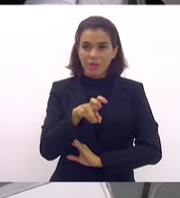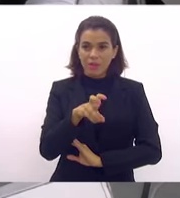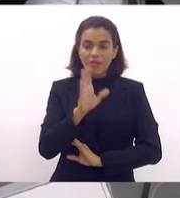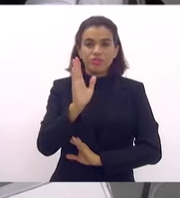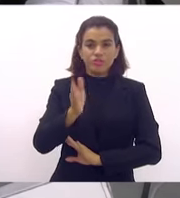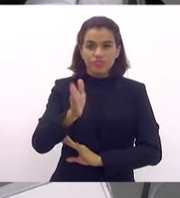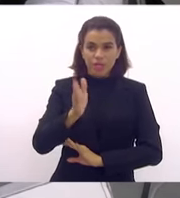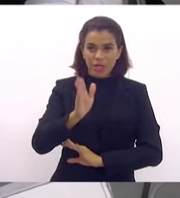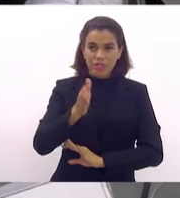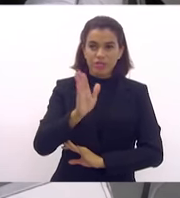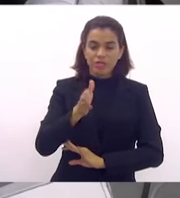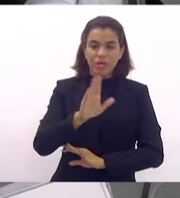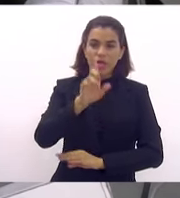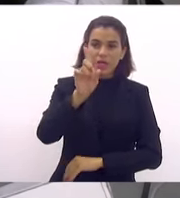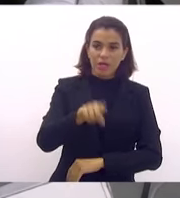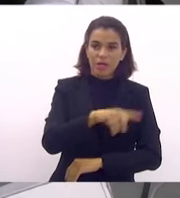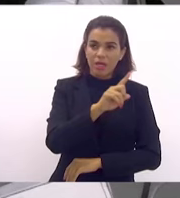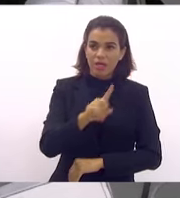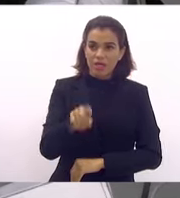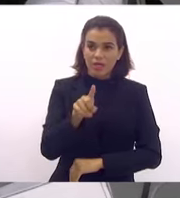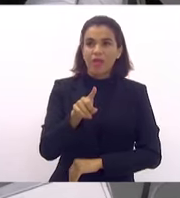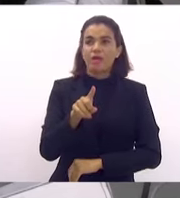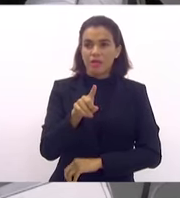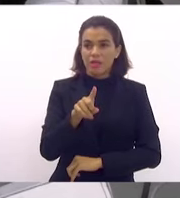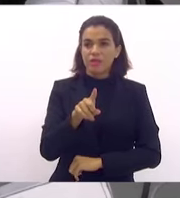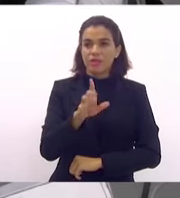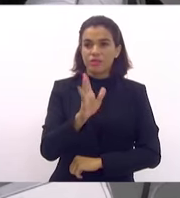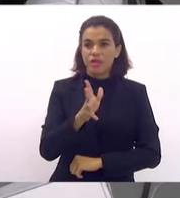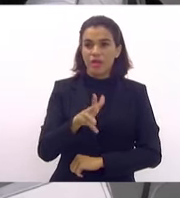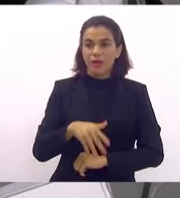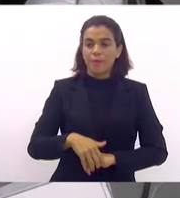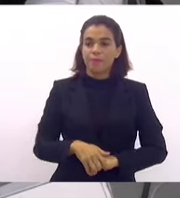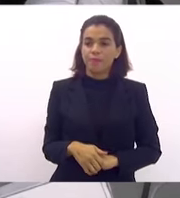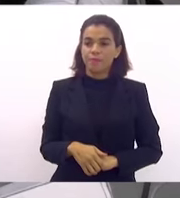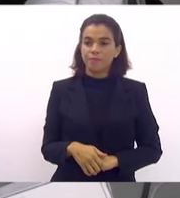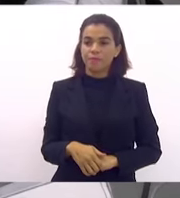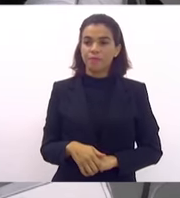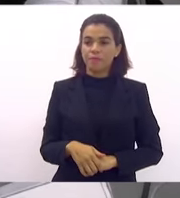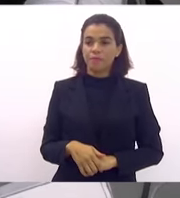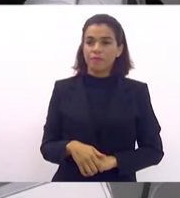foi baixada em diligência anteriormente sob a presidência do deputado Rodrigo Amorim.